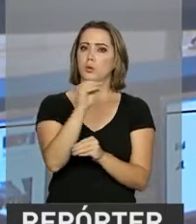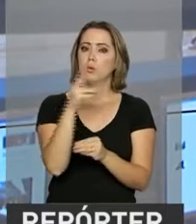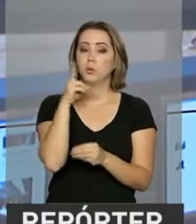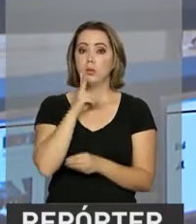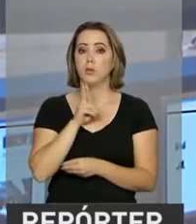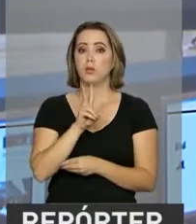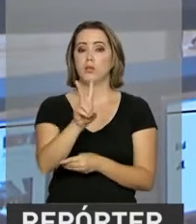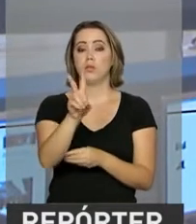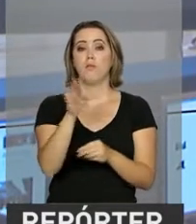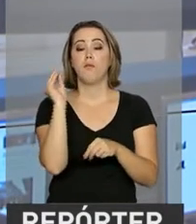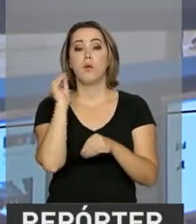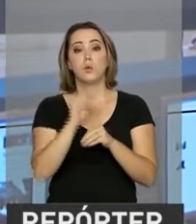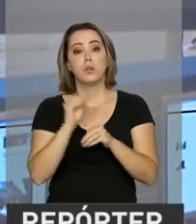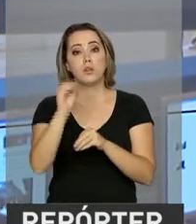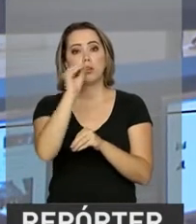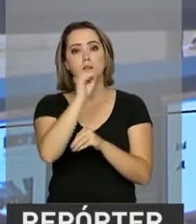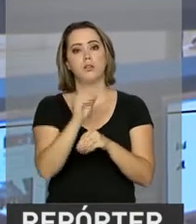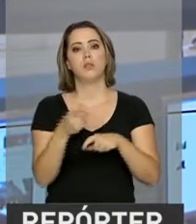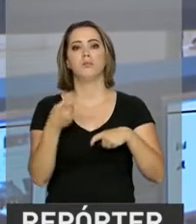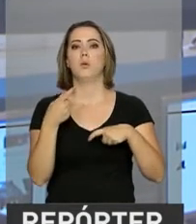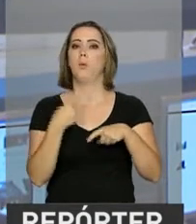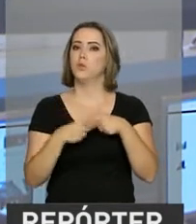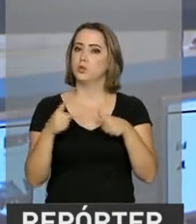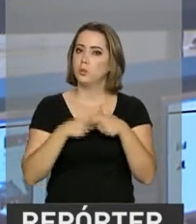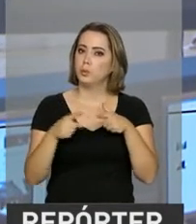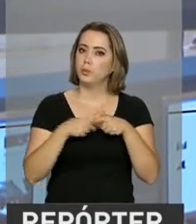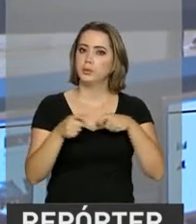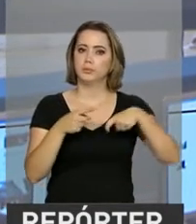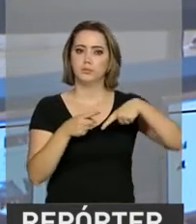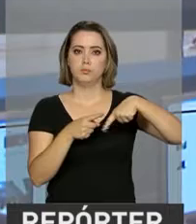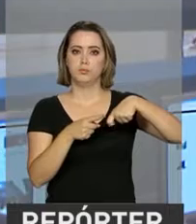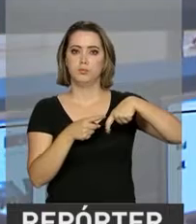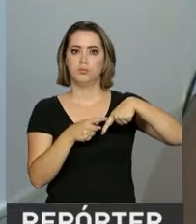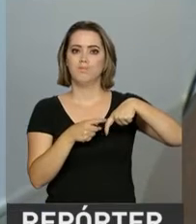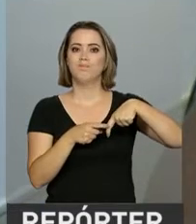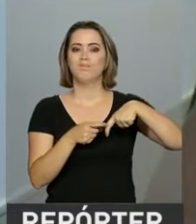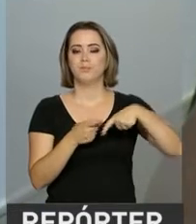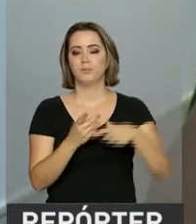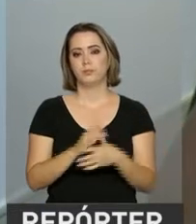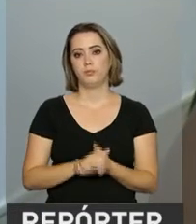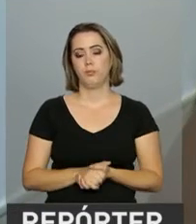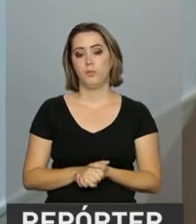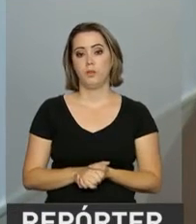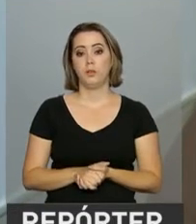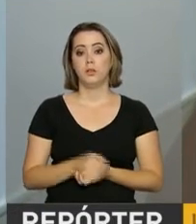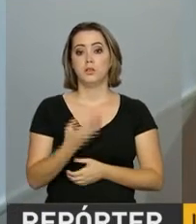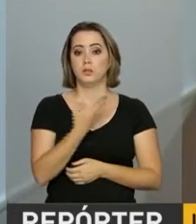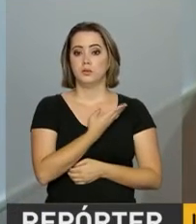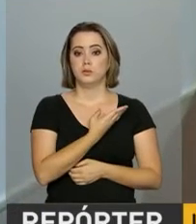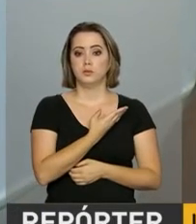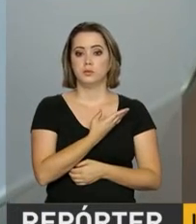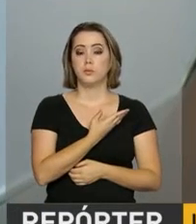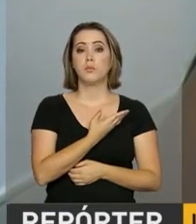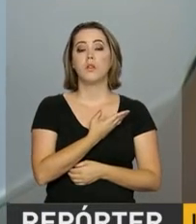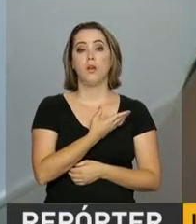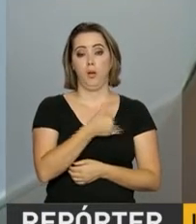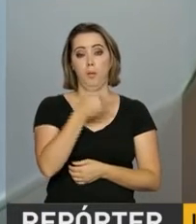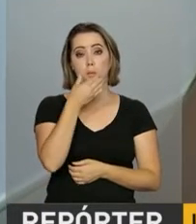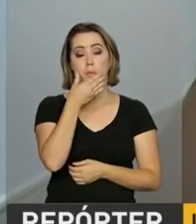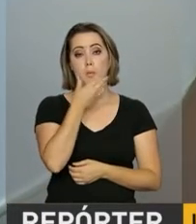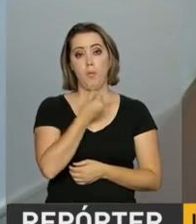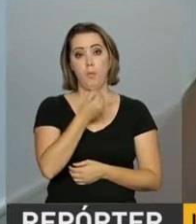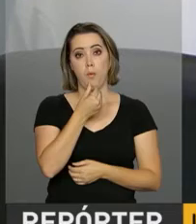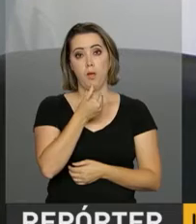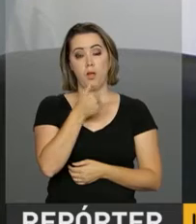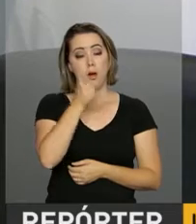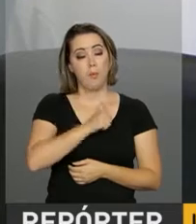e tratamento da osteoartrose do joelho valci meia é uma típica paciência